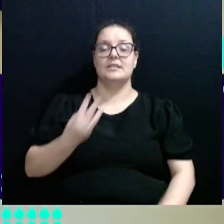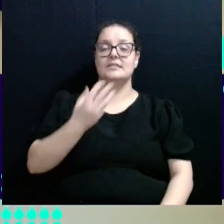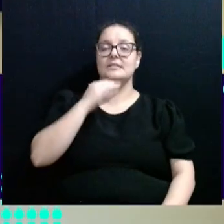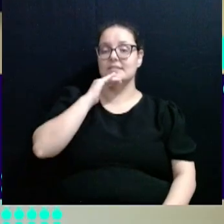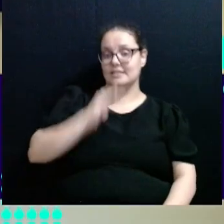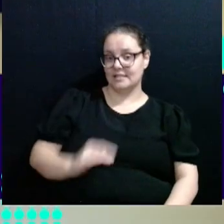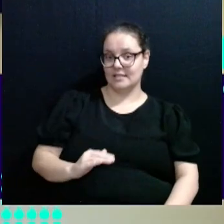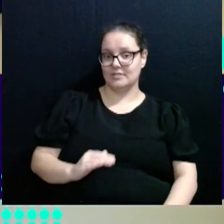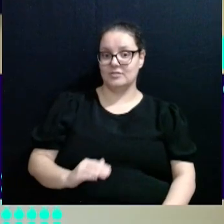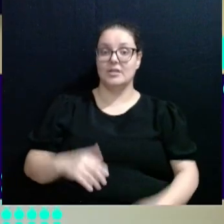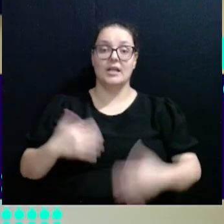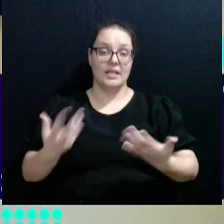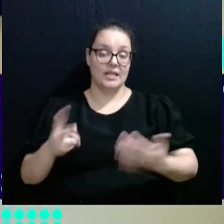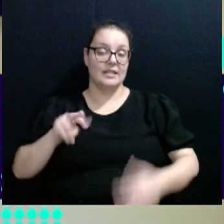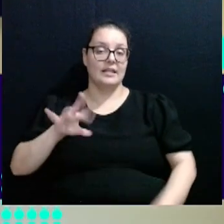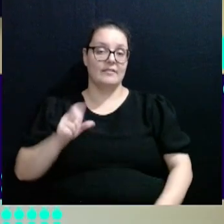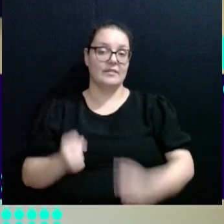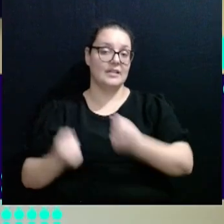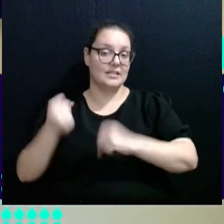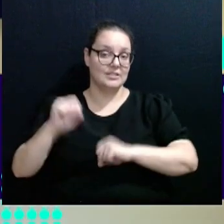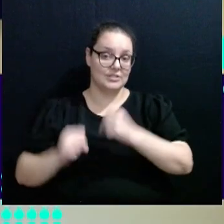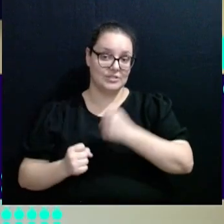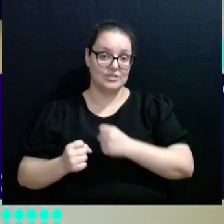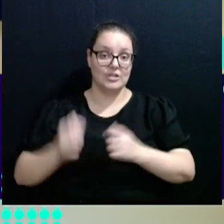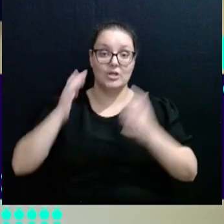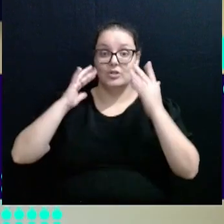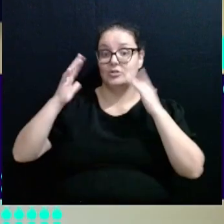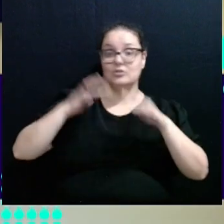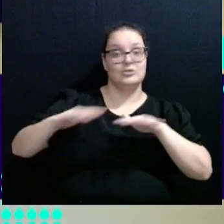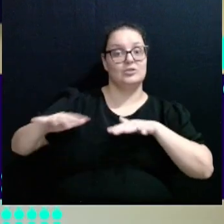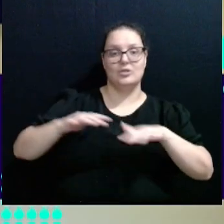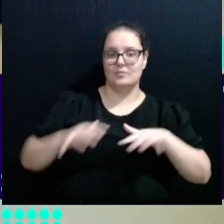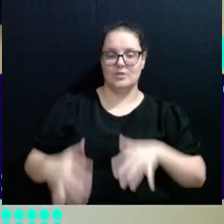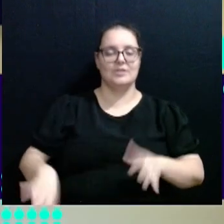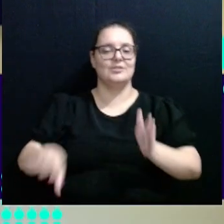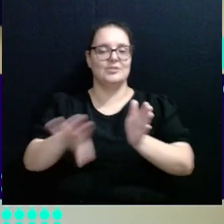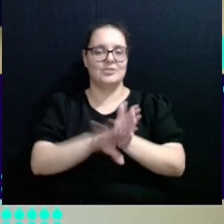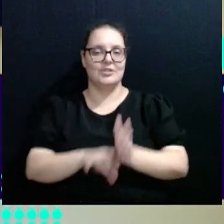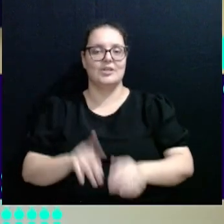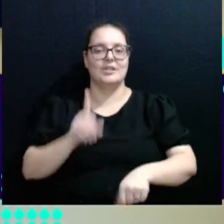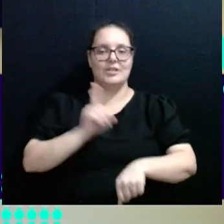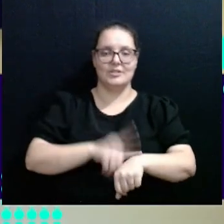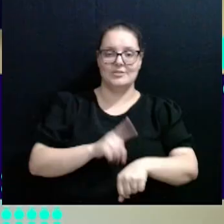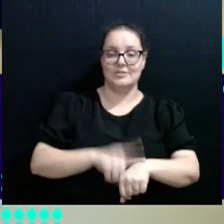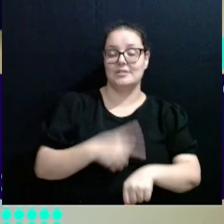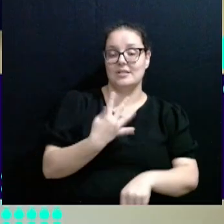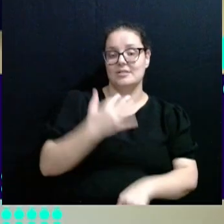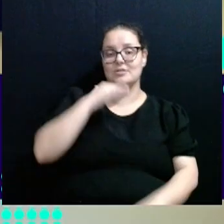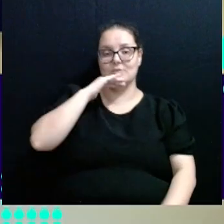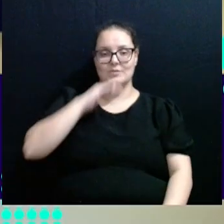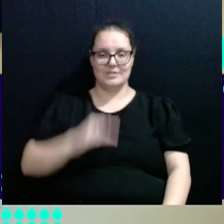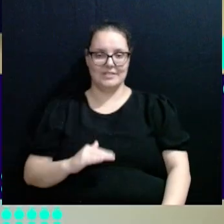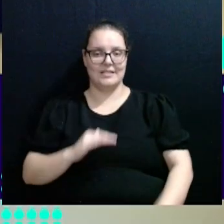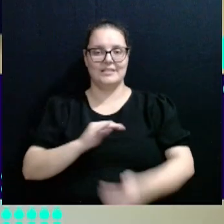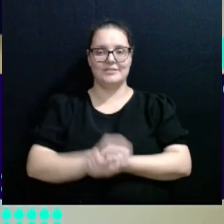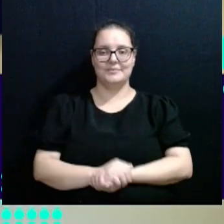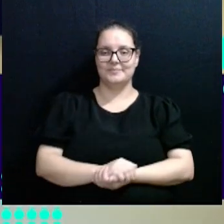Vila Industrial, os Sonhos em Movimento chega a partir das 4 da tarde.